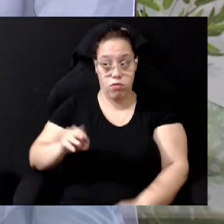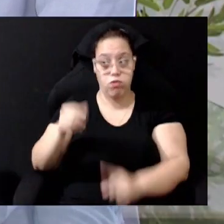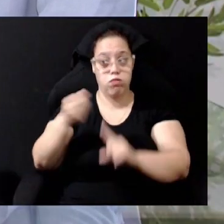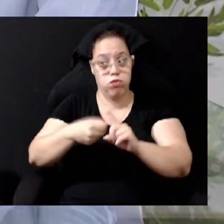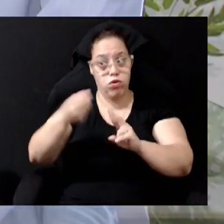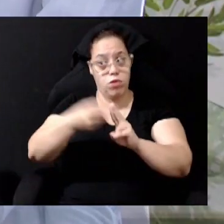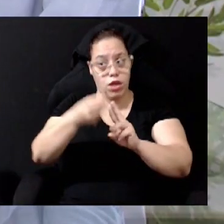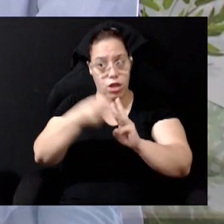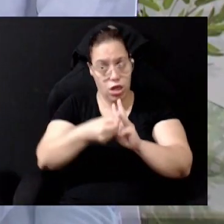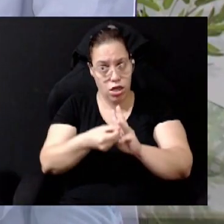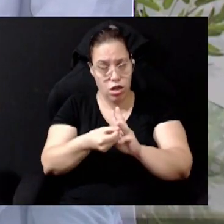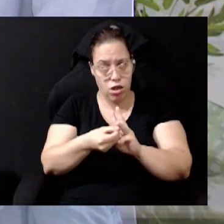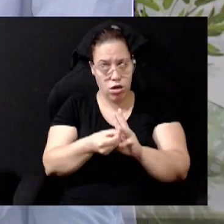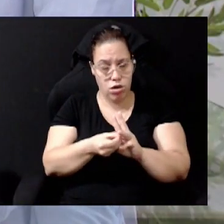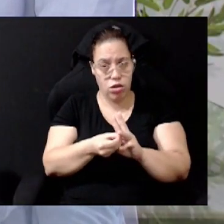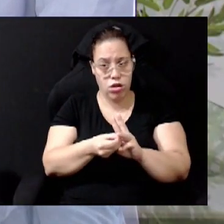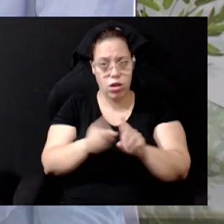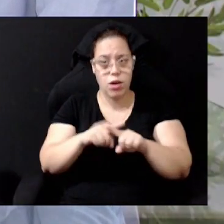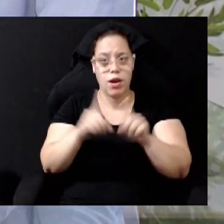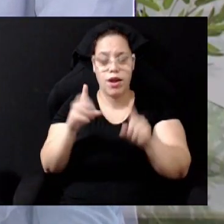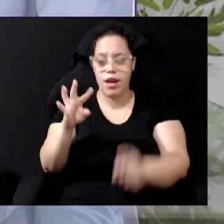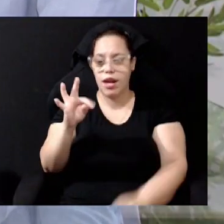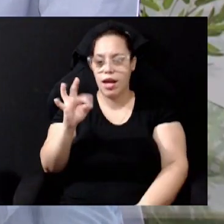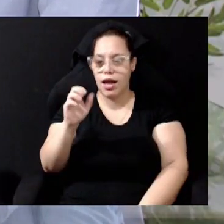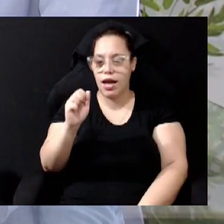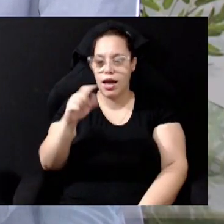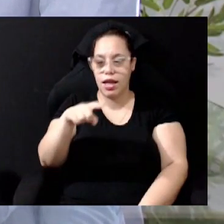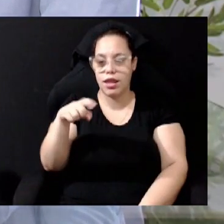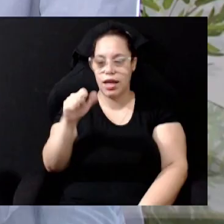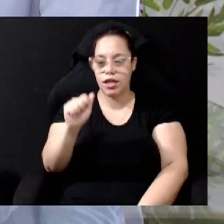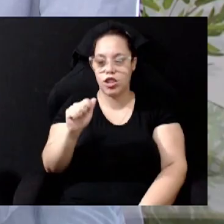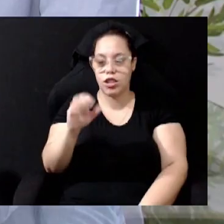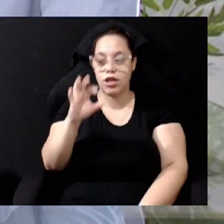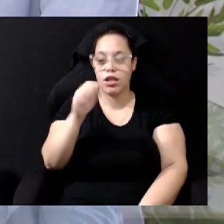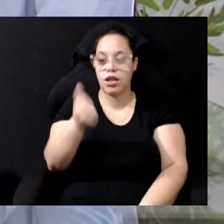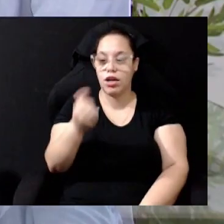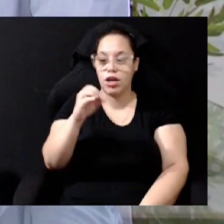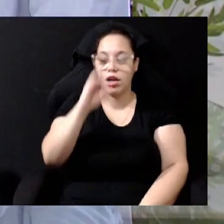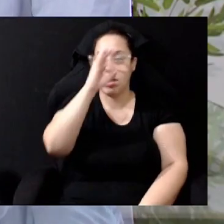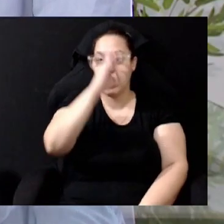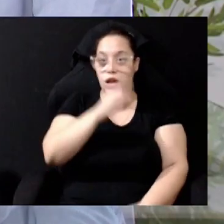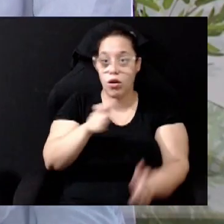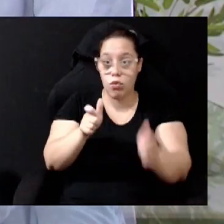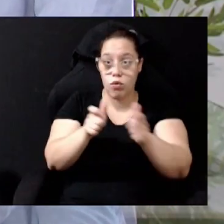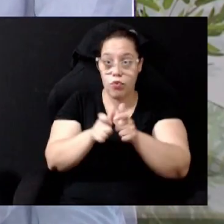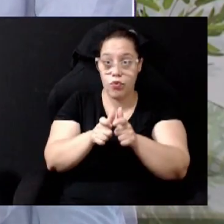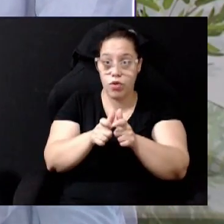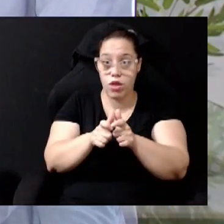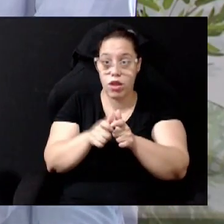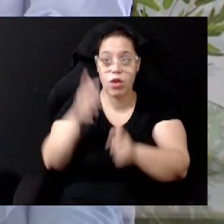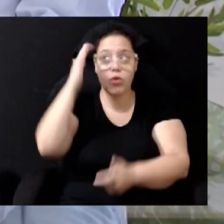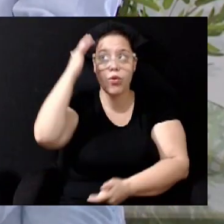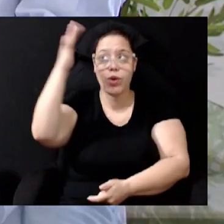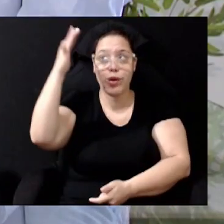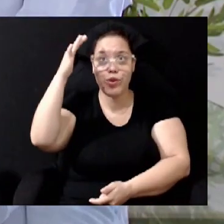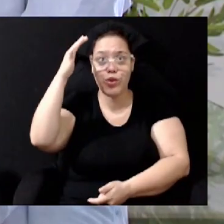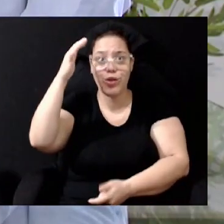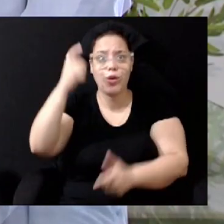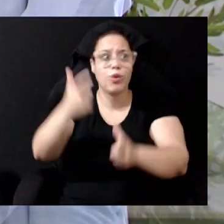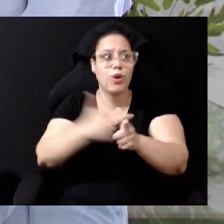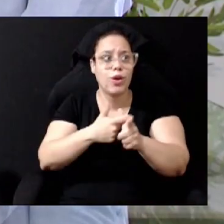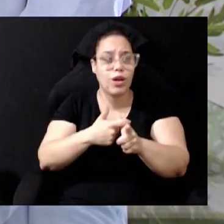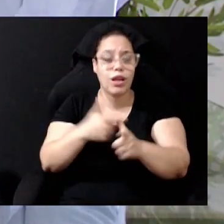juro. Mas a taxa é de 10%. Mas ela incide sobre um valor pequeno. Agora, vamos imaginar que você tem uma dívida de 100